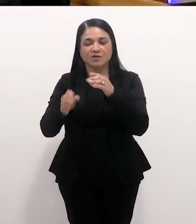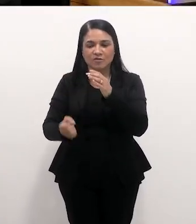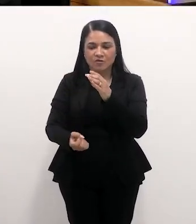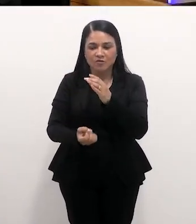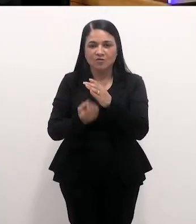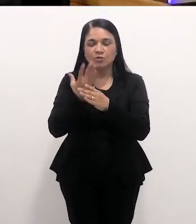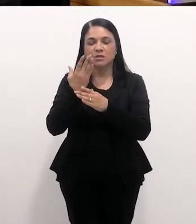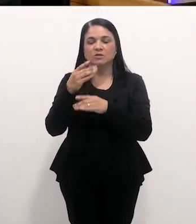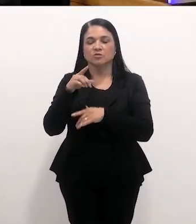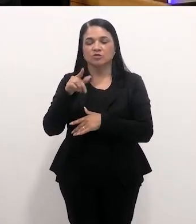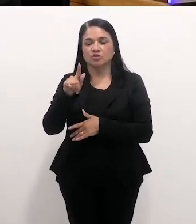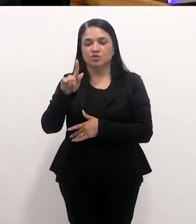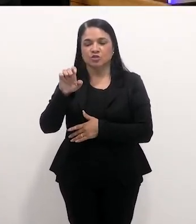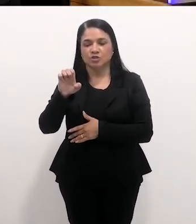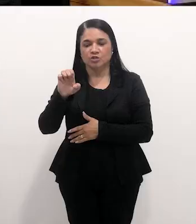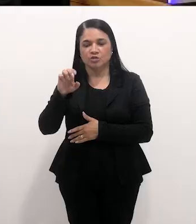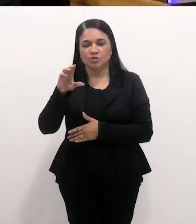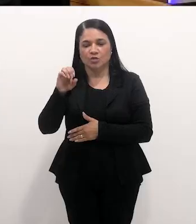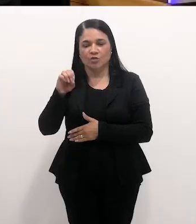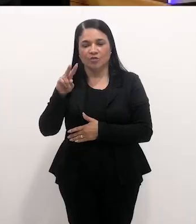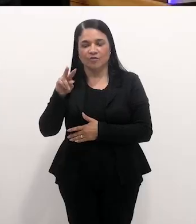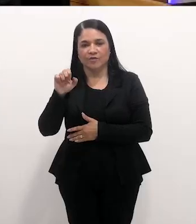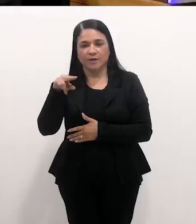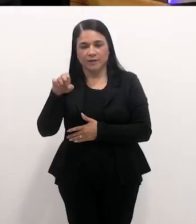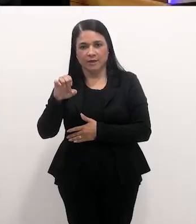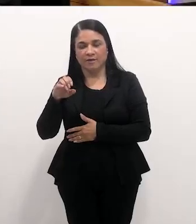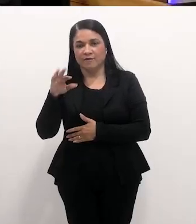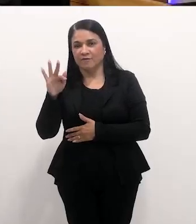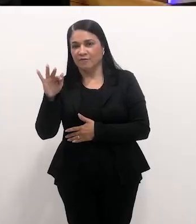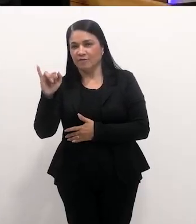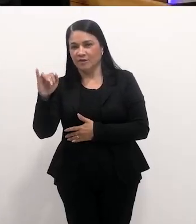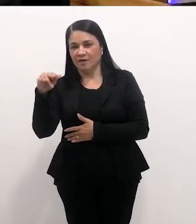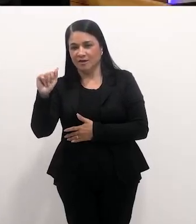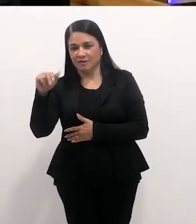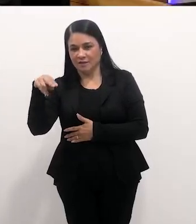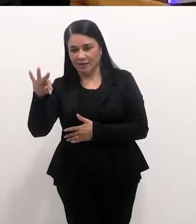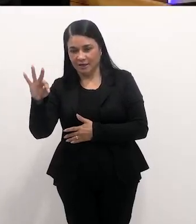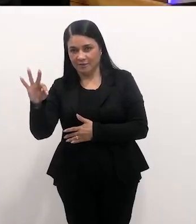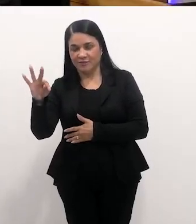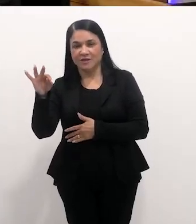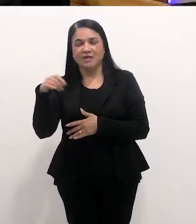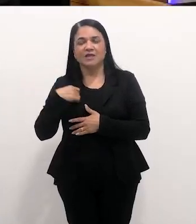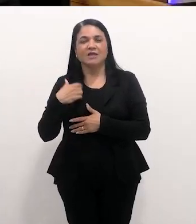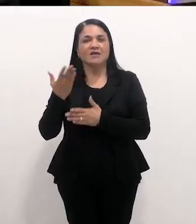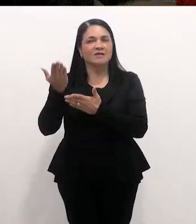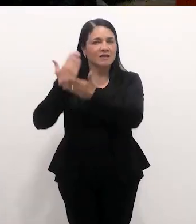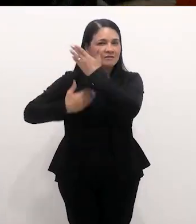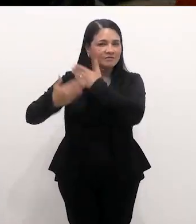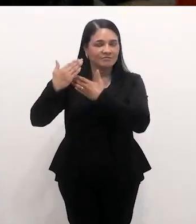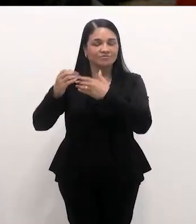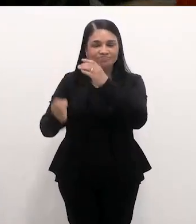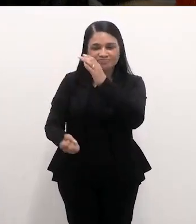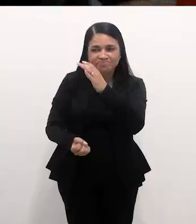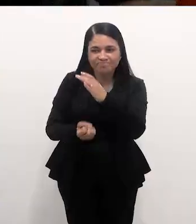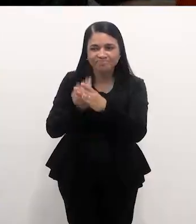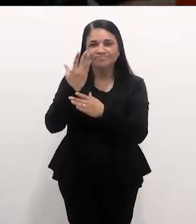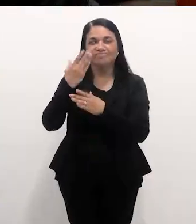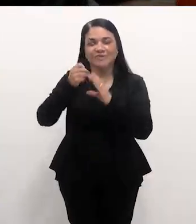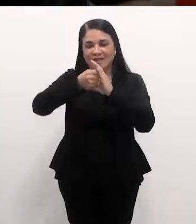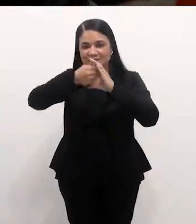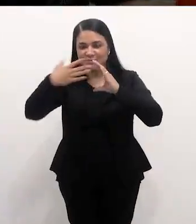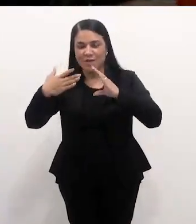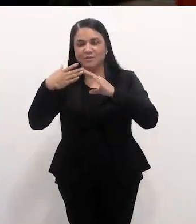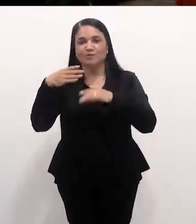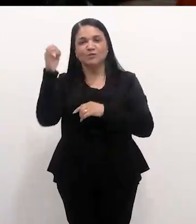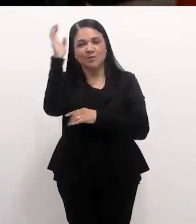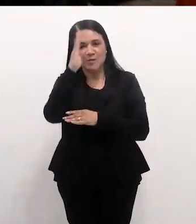Giovanni Anelli da Fiat, que foi feita lá em 88, já 30, 40 anos atrás, que fala de todos os aspectos da vida do